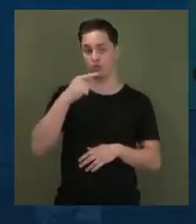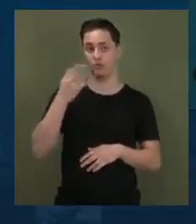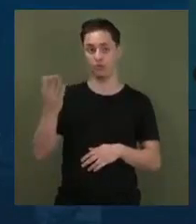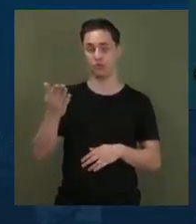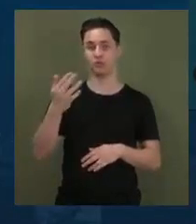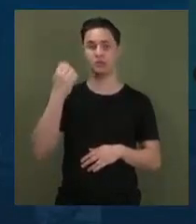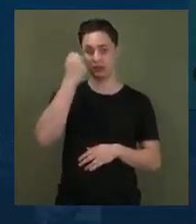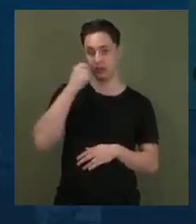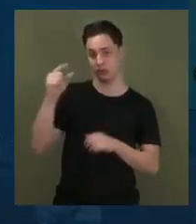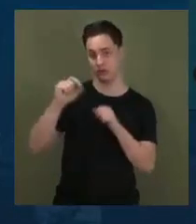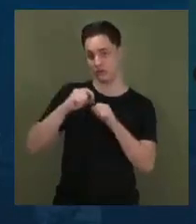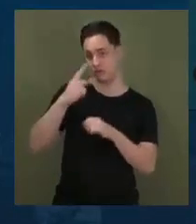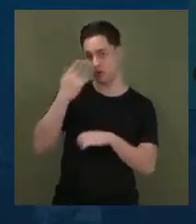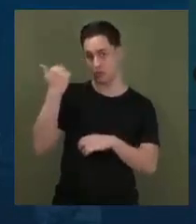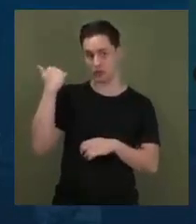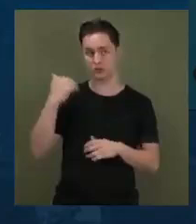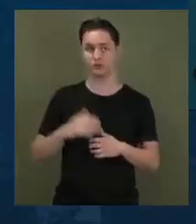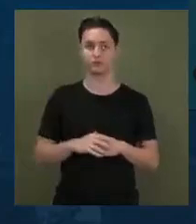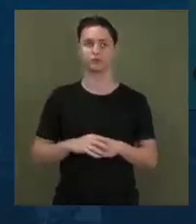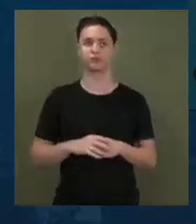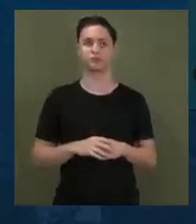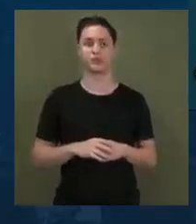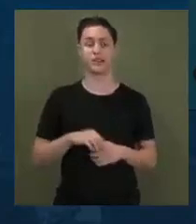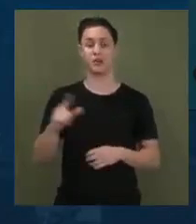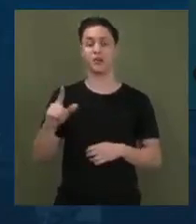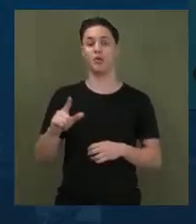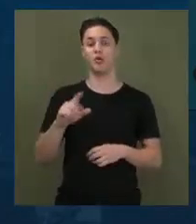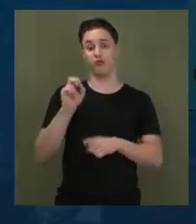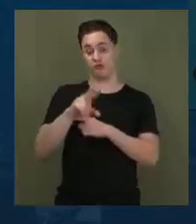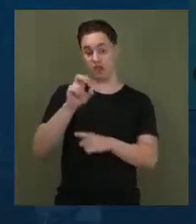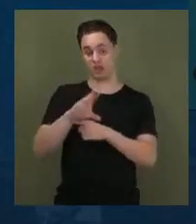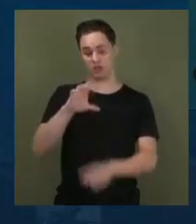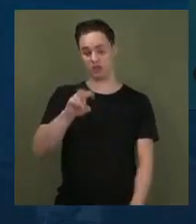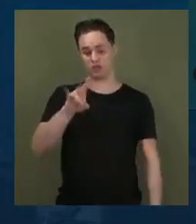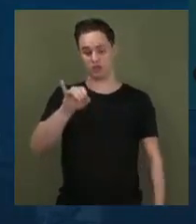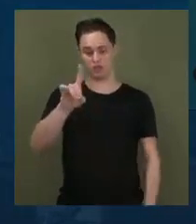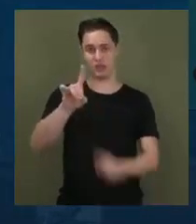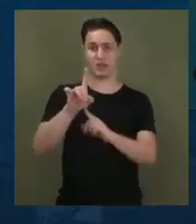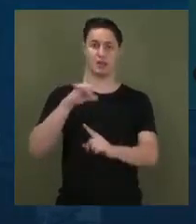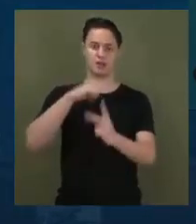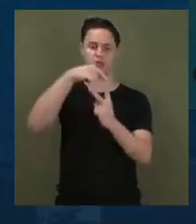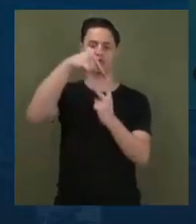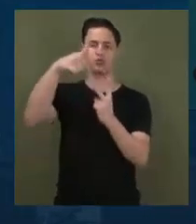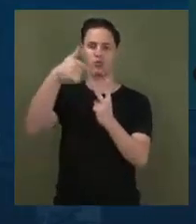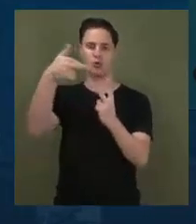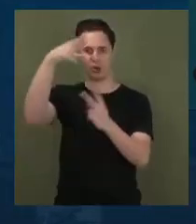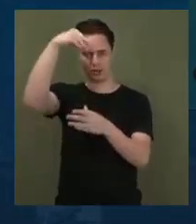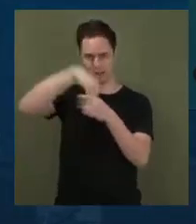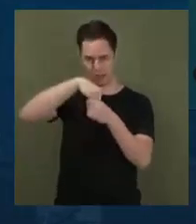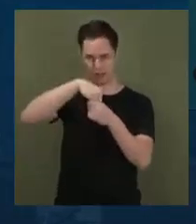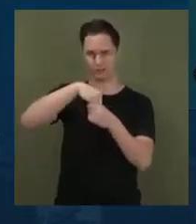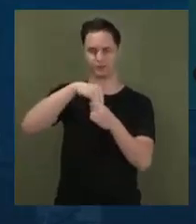que o senador Girão falou, o vírus Covid é formado principalmente por 2 proteínas